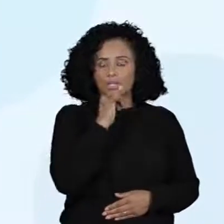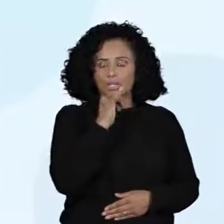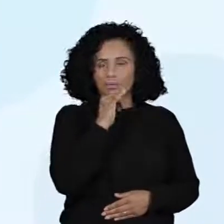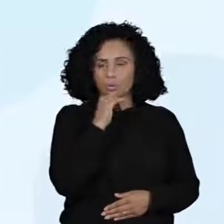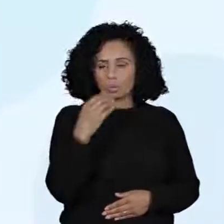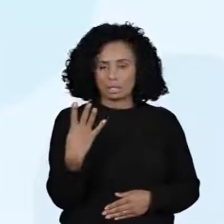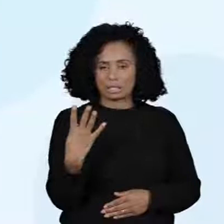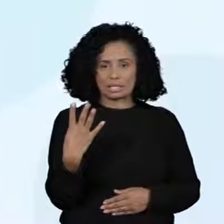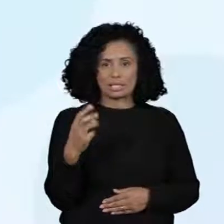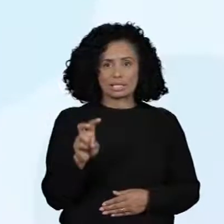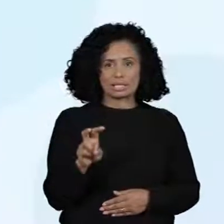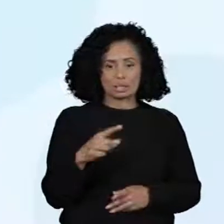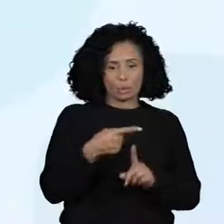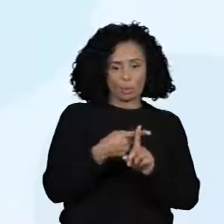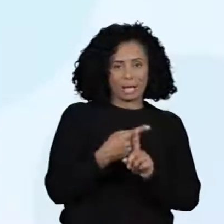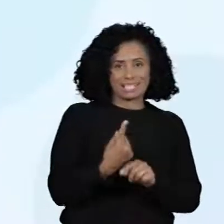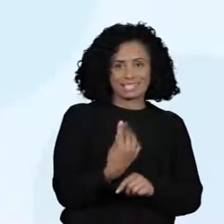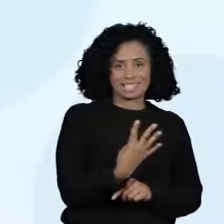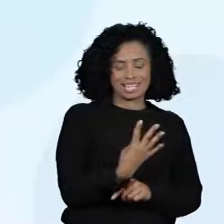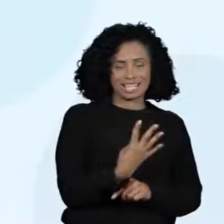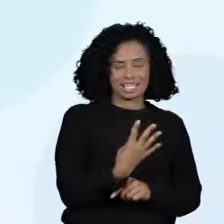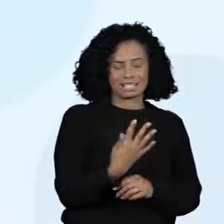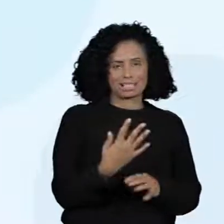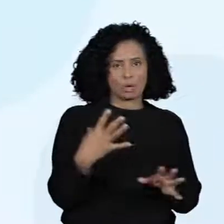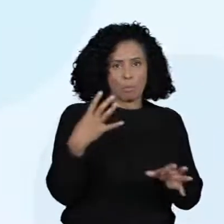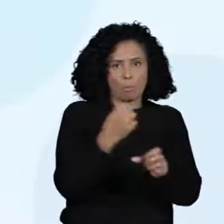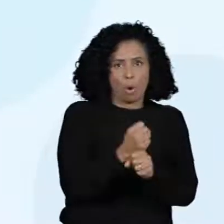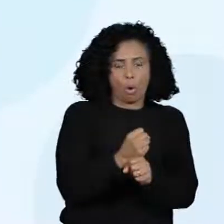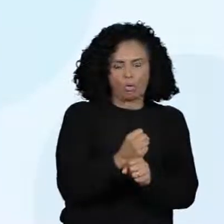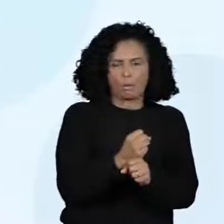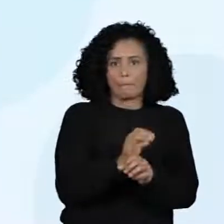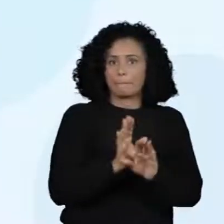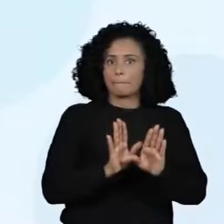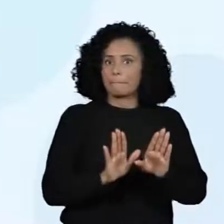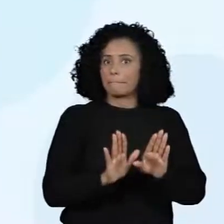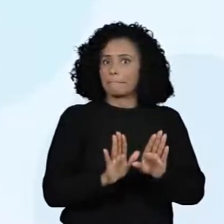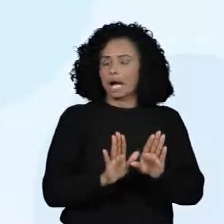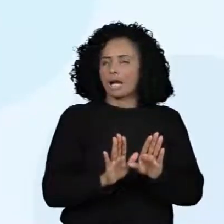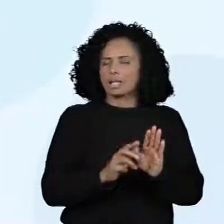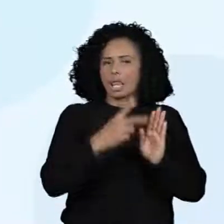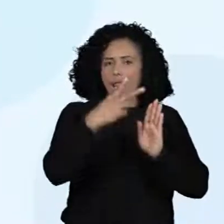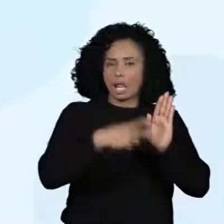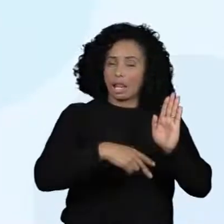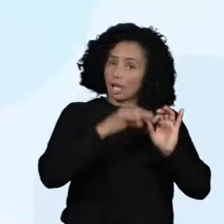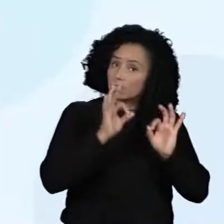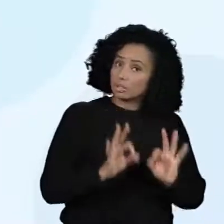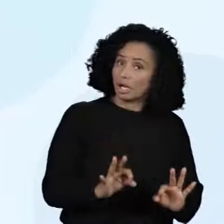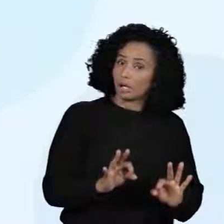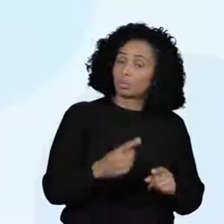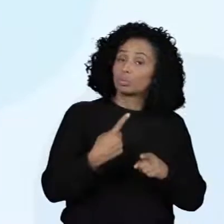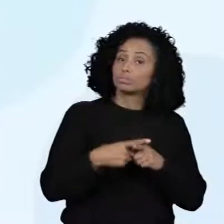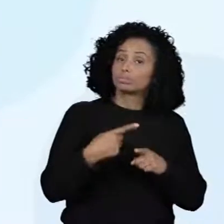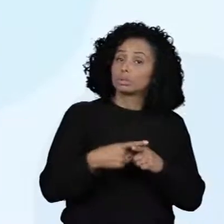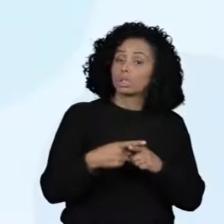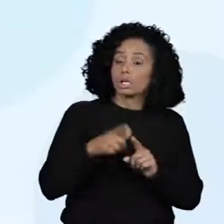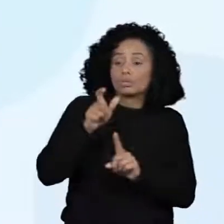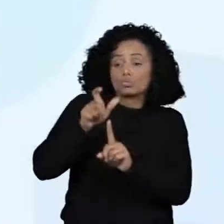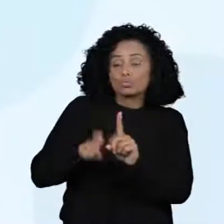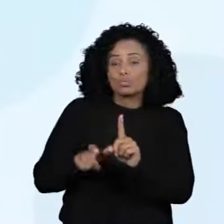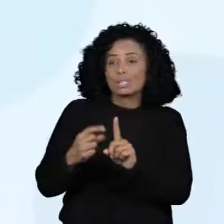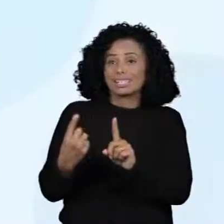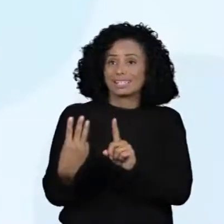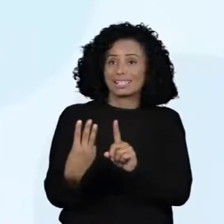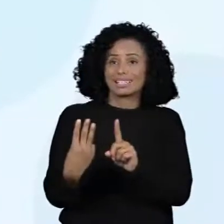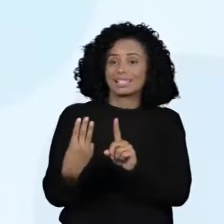resolve ali. Mas olha o que a situação está pedindo. Joana tem 13 a menos que ela.